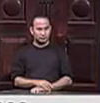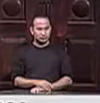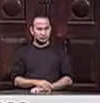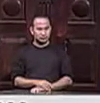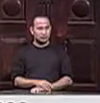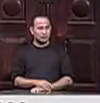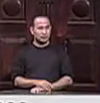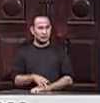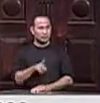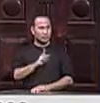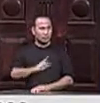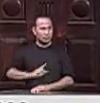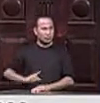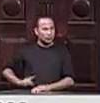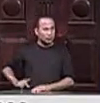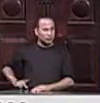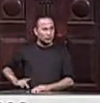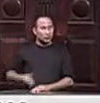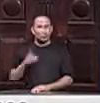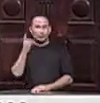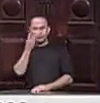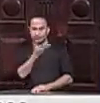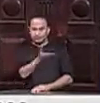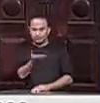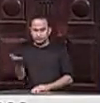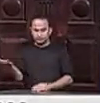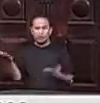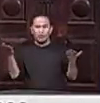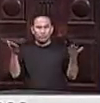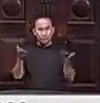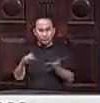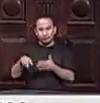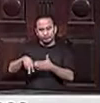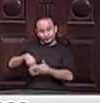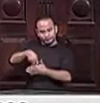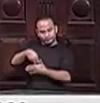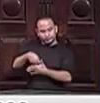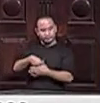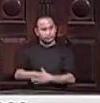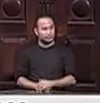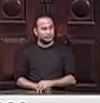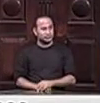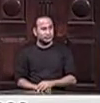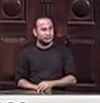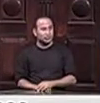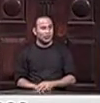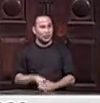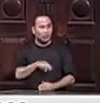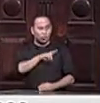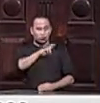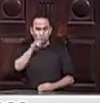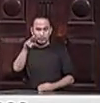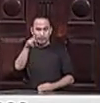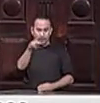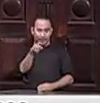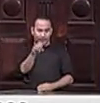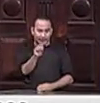Senhor presidente, senhoras e senhores deputados, agora sim subo aqui à tribuna para, em nome do